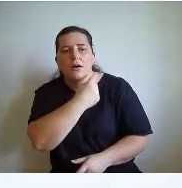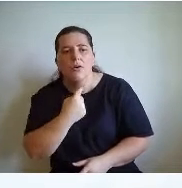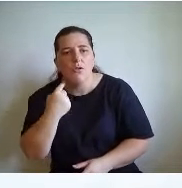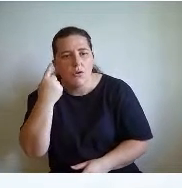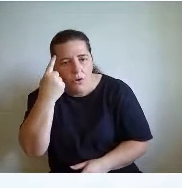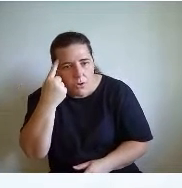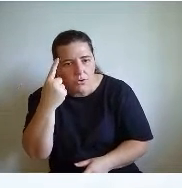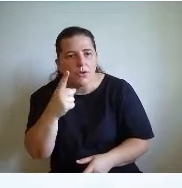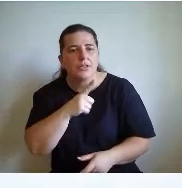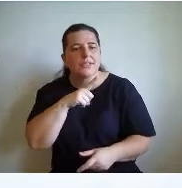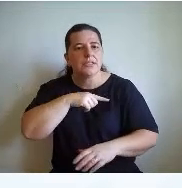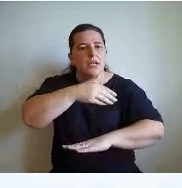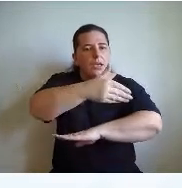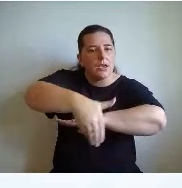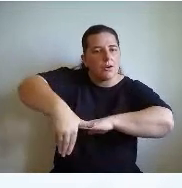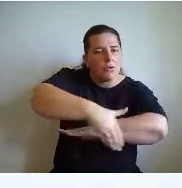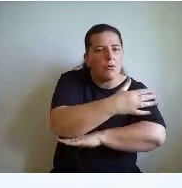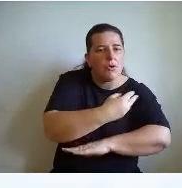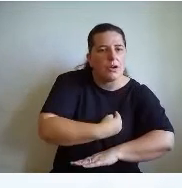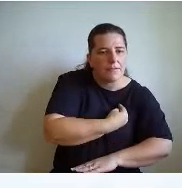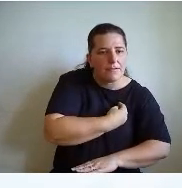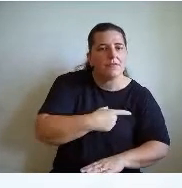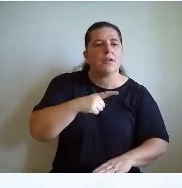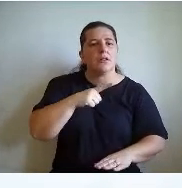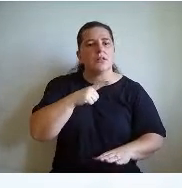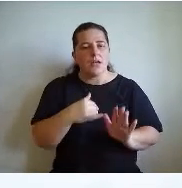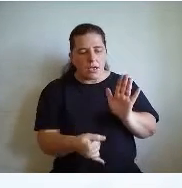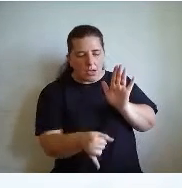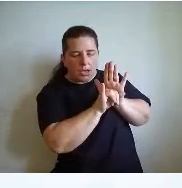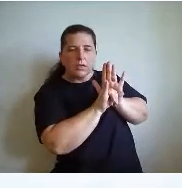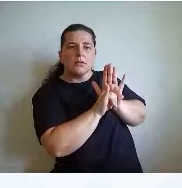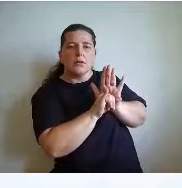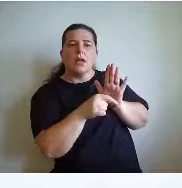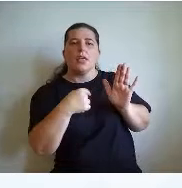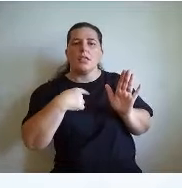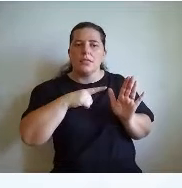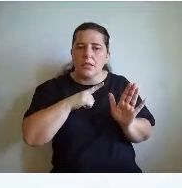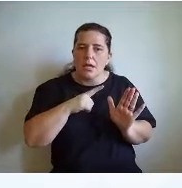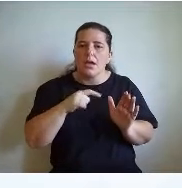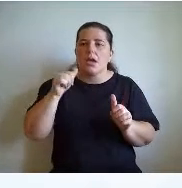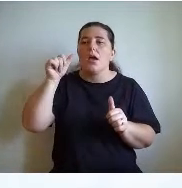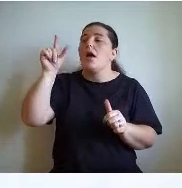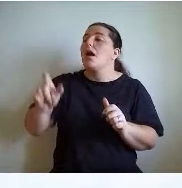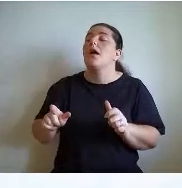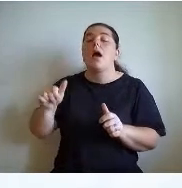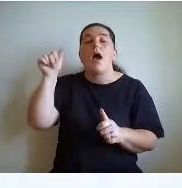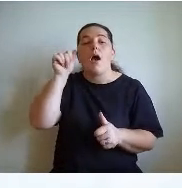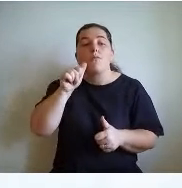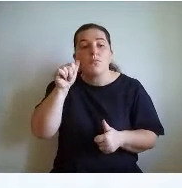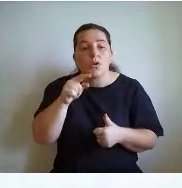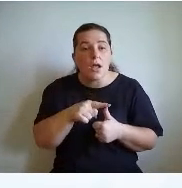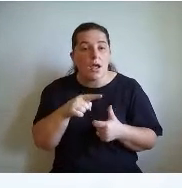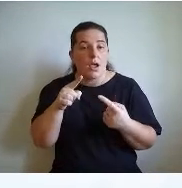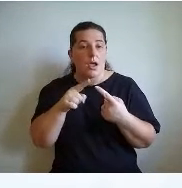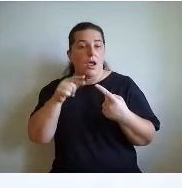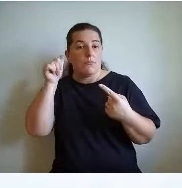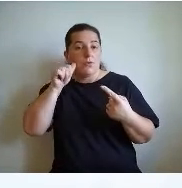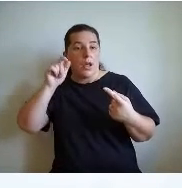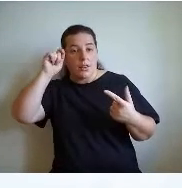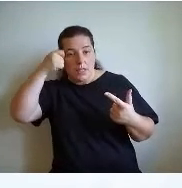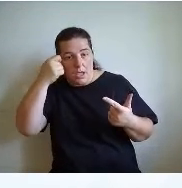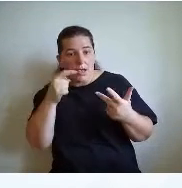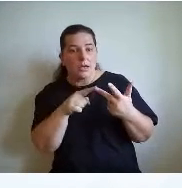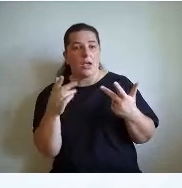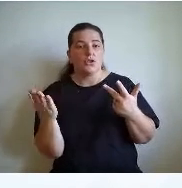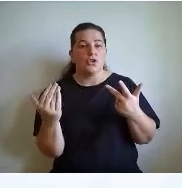tem identidade, são as mulheres negras, são os jovens negros das